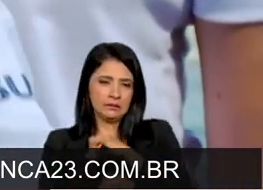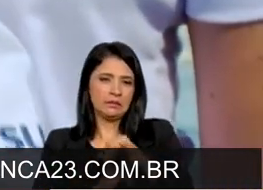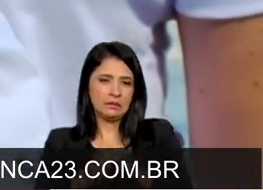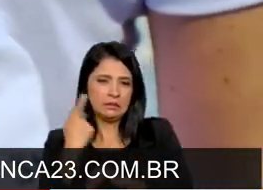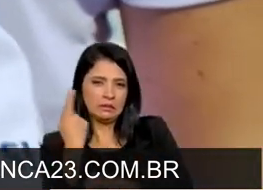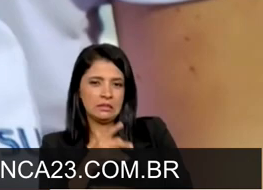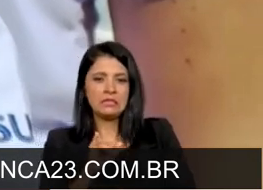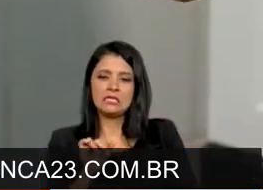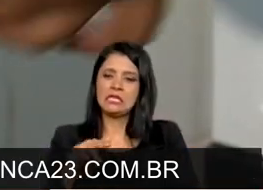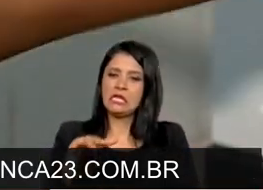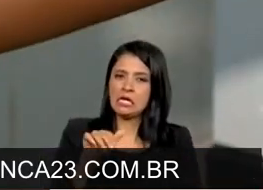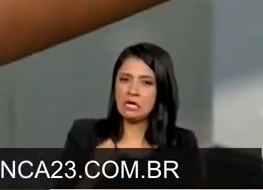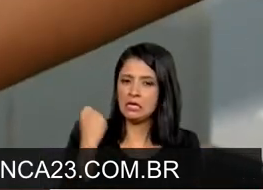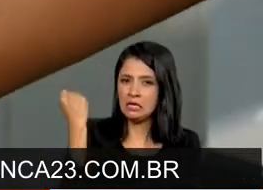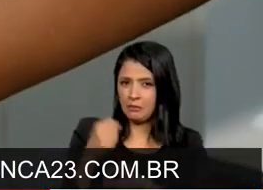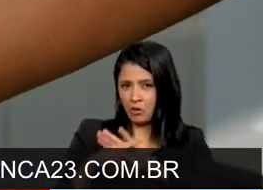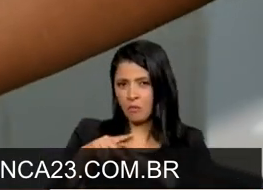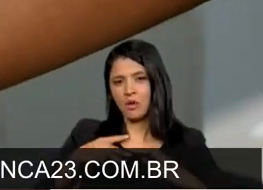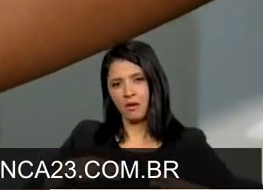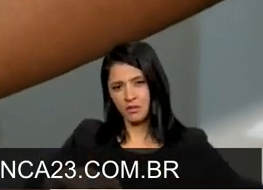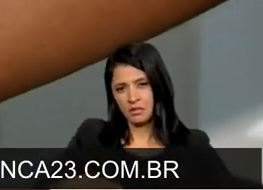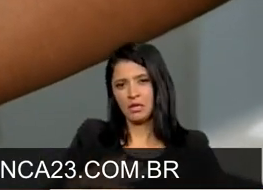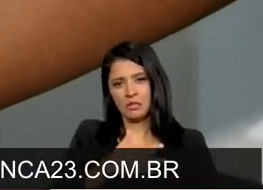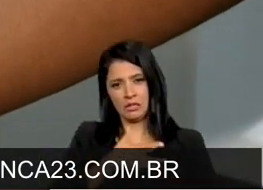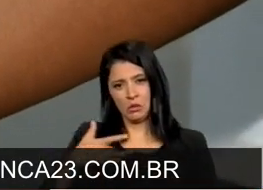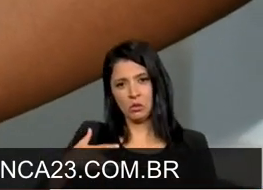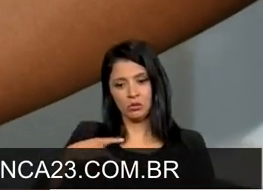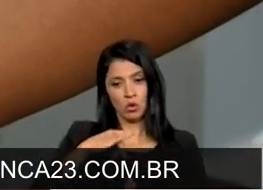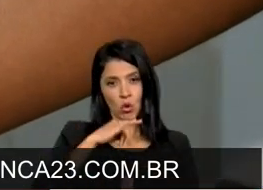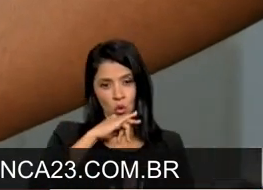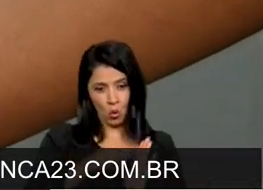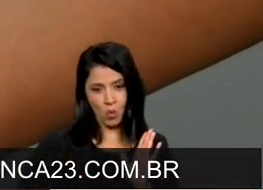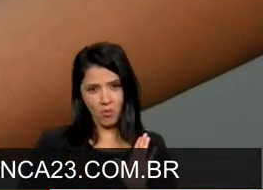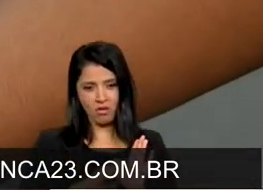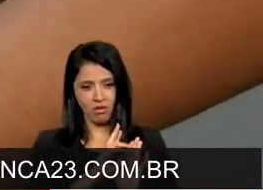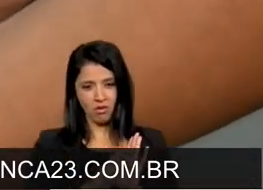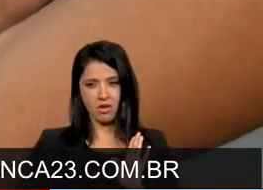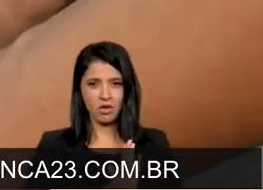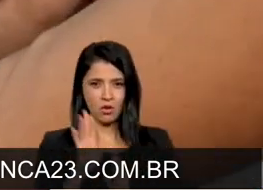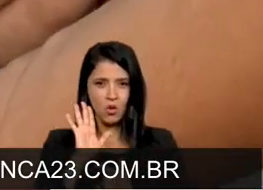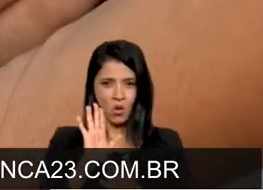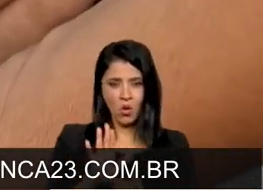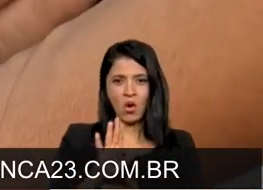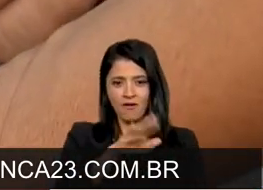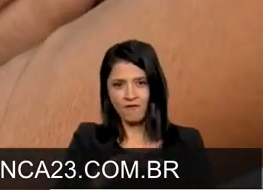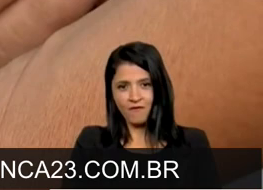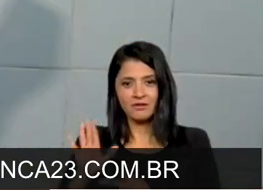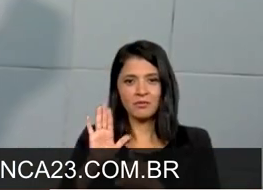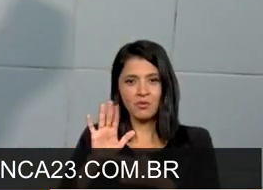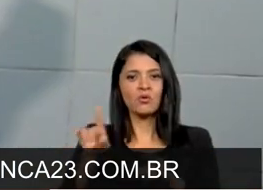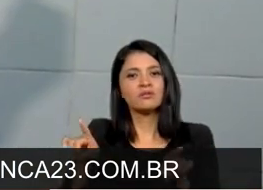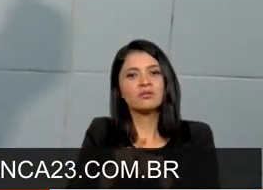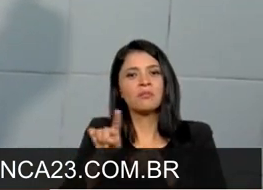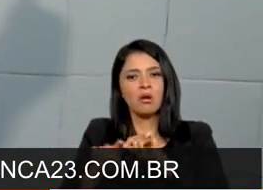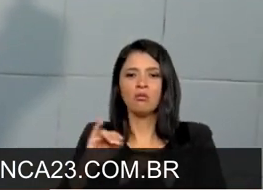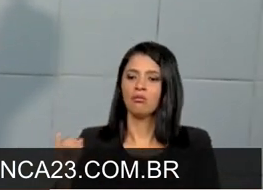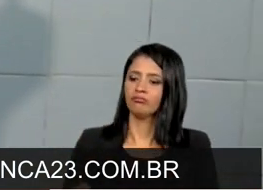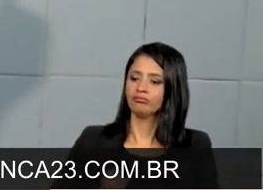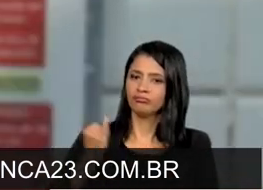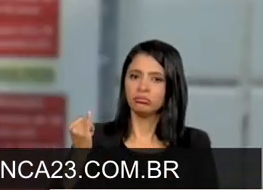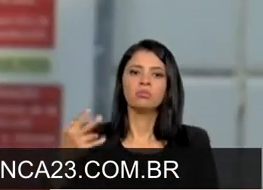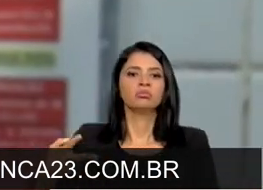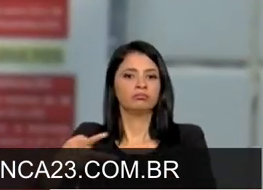o SINAM, do Ministério da Saúde. No documento, o Observatório da Infância ressalta ainda a importância